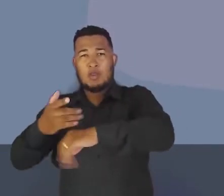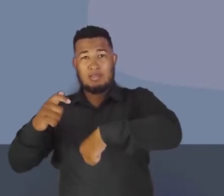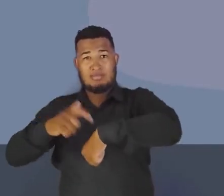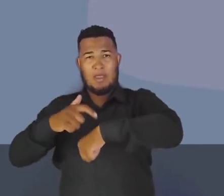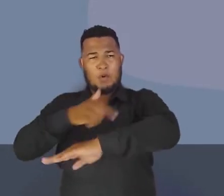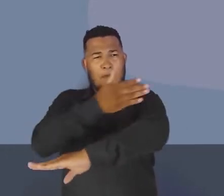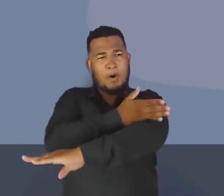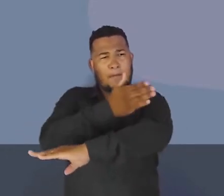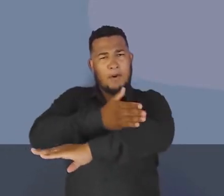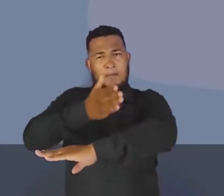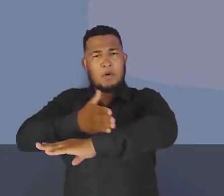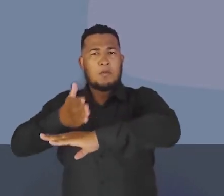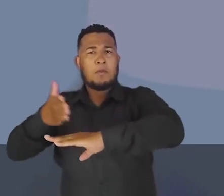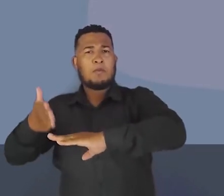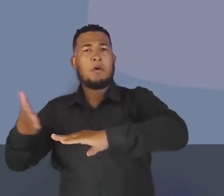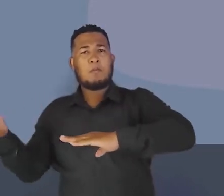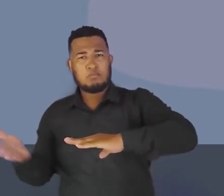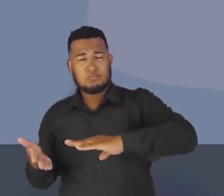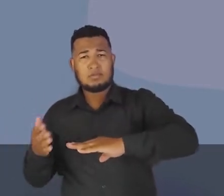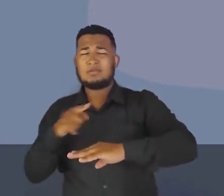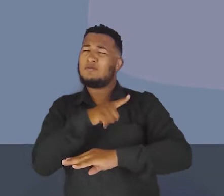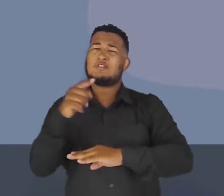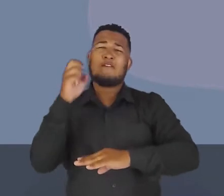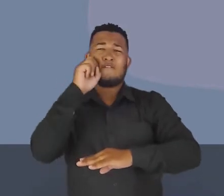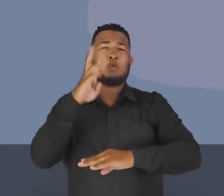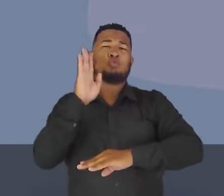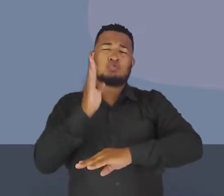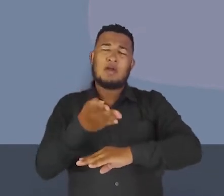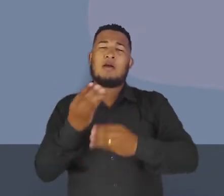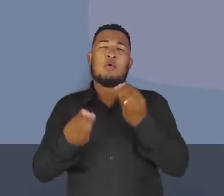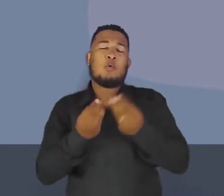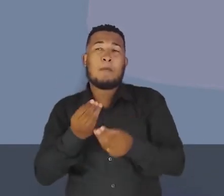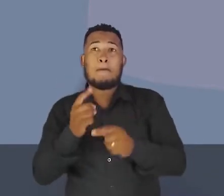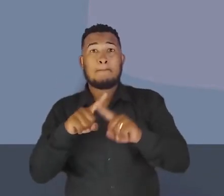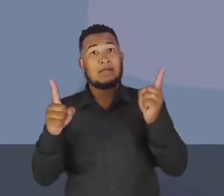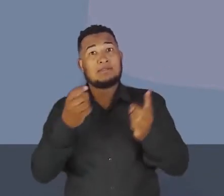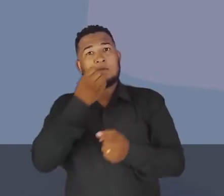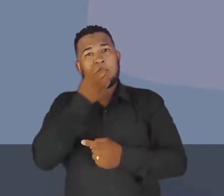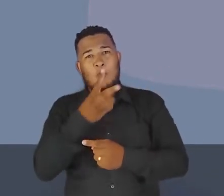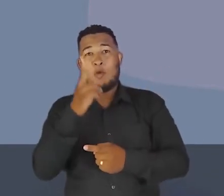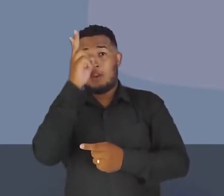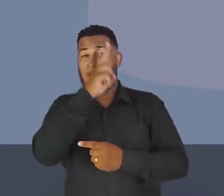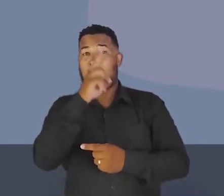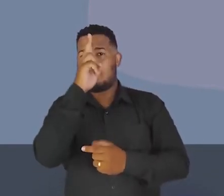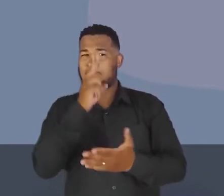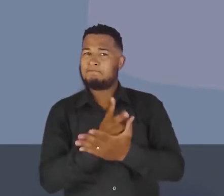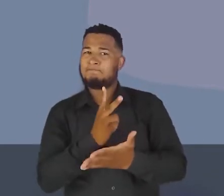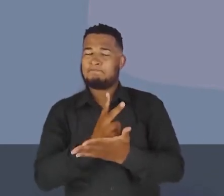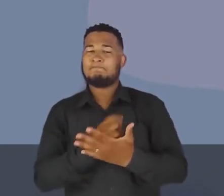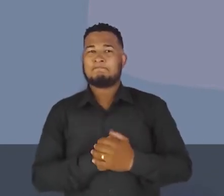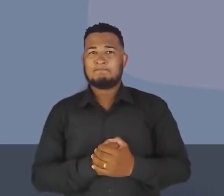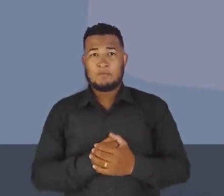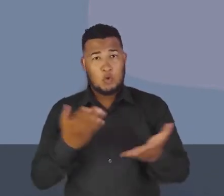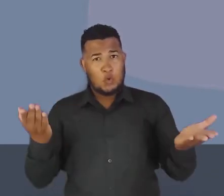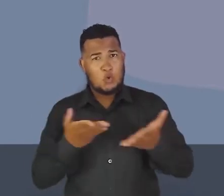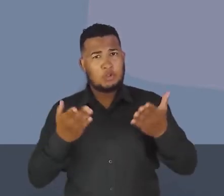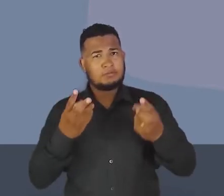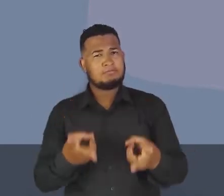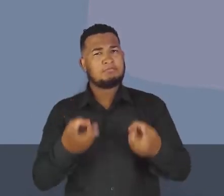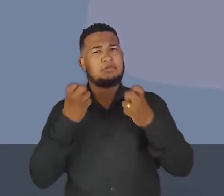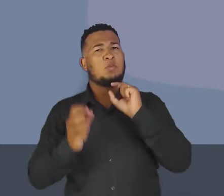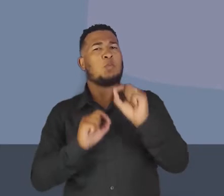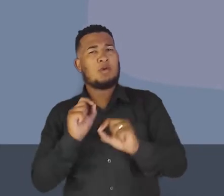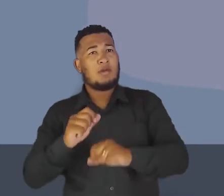isso várias e várias vezes nas suas aulas de história, mas não é demais relembrar, porque uma coisa que eu percebo hoje é que muitos alunos têm